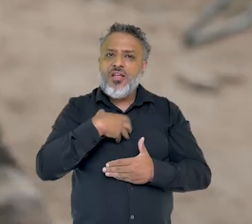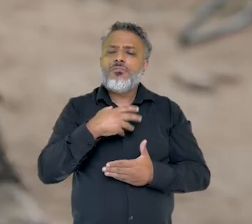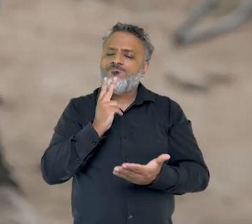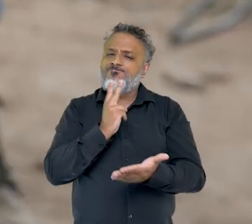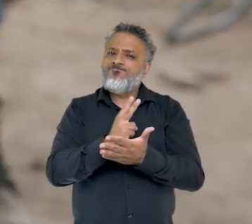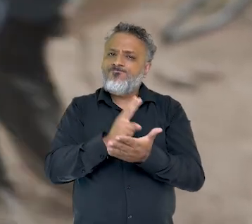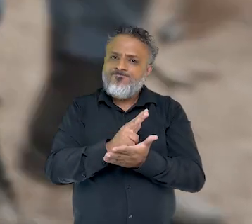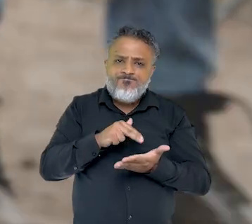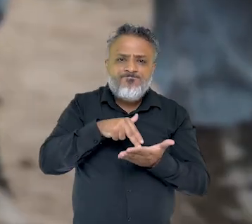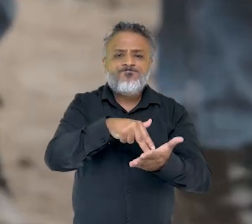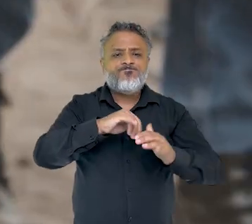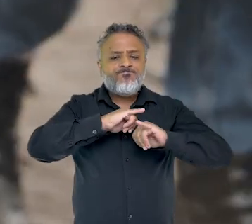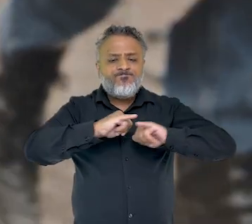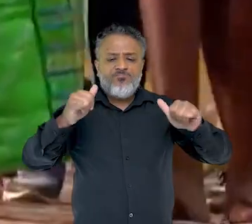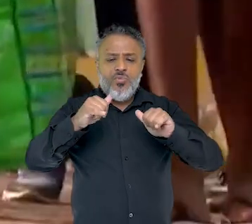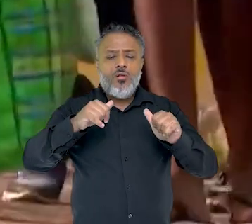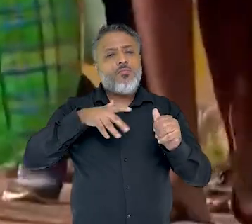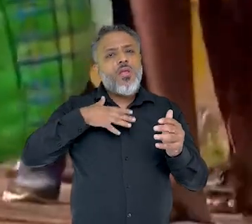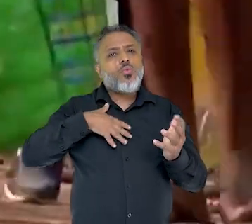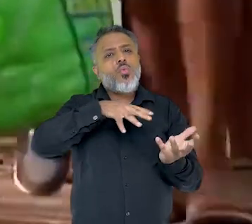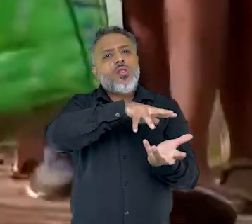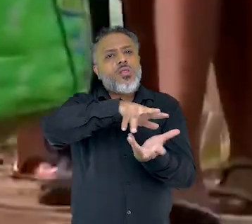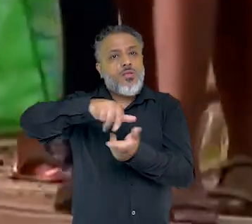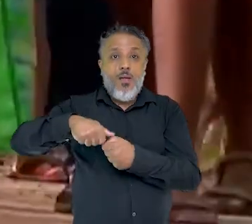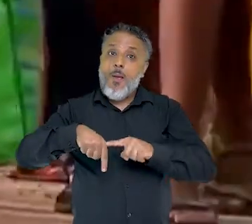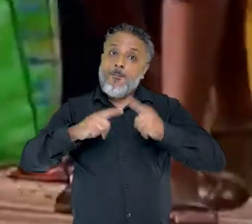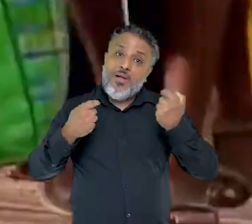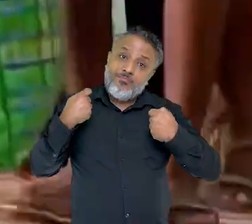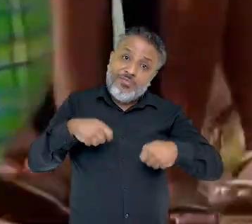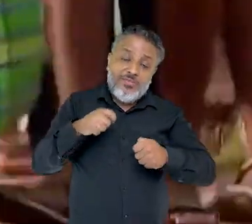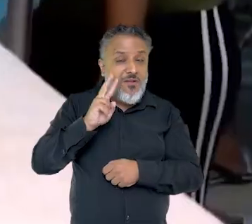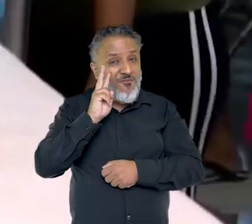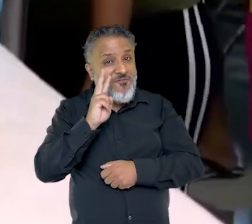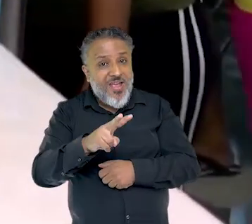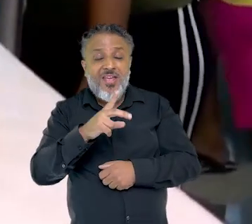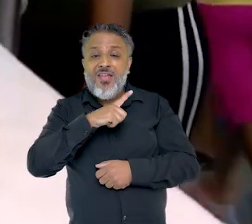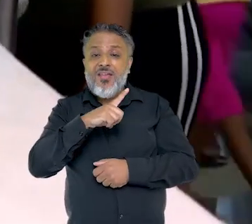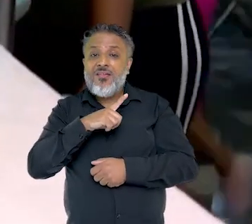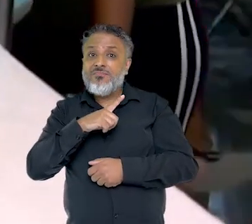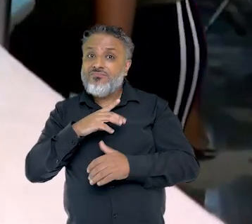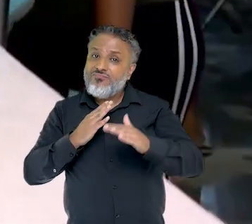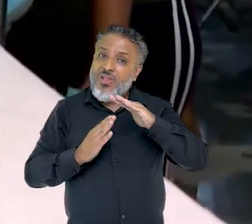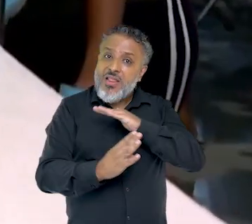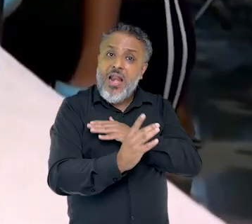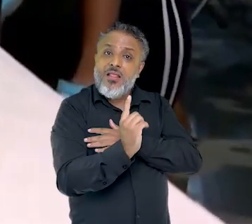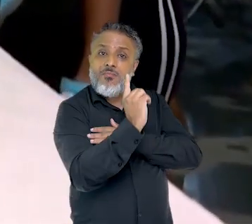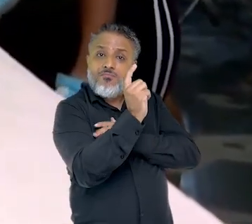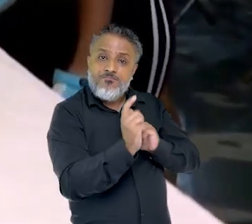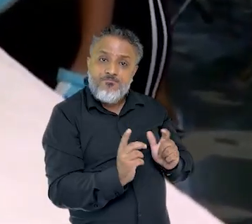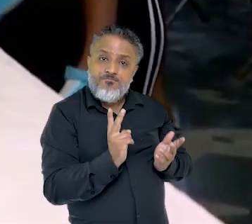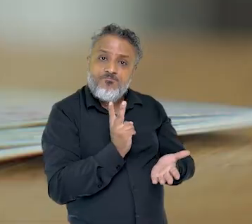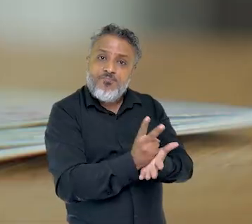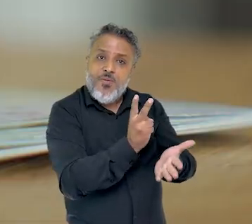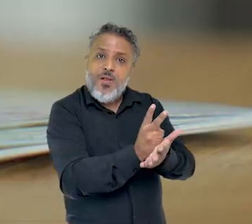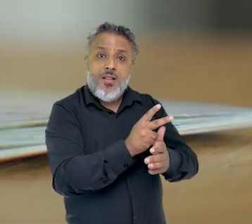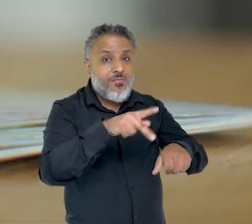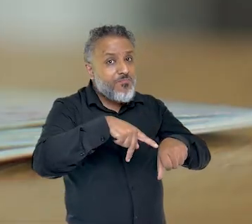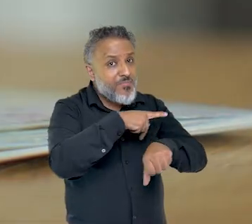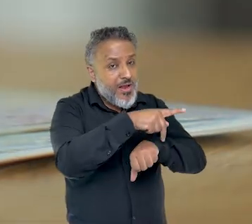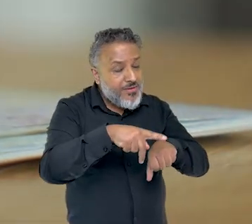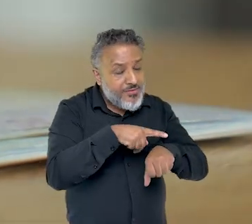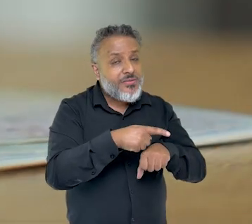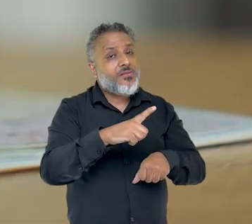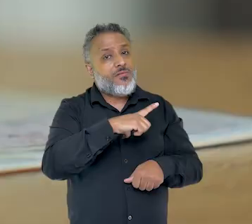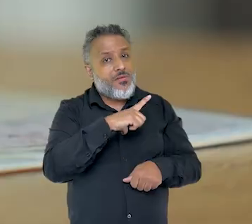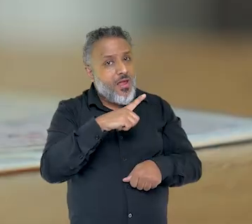no acolhimento internacional, mas é preciso observar que a entrada e a permanência de estrangeiros no país pressupõe